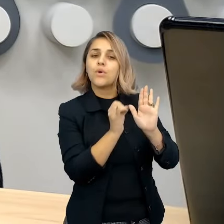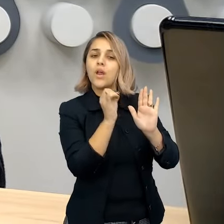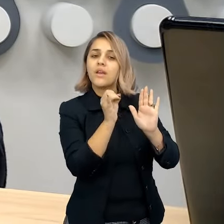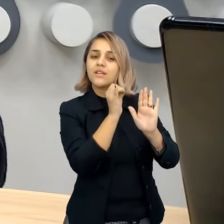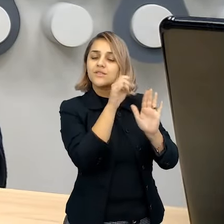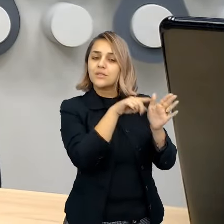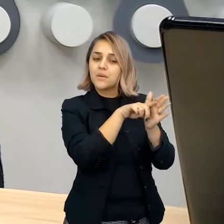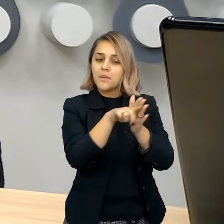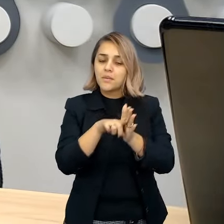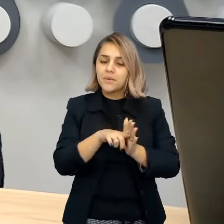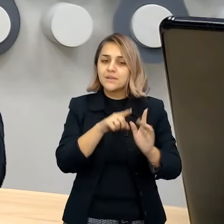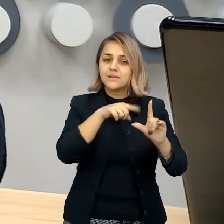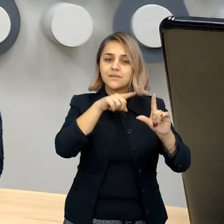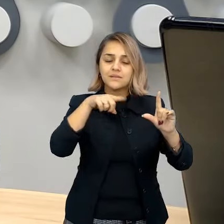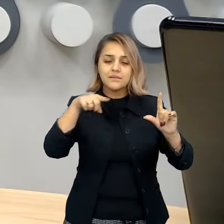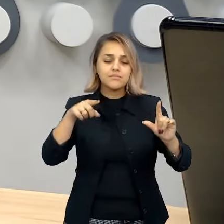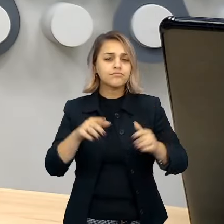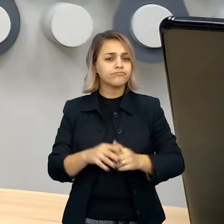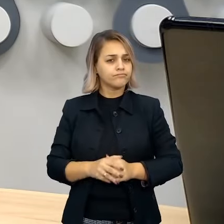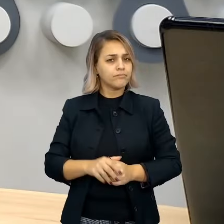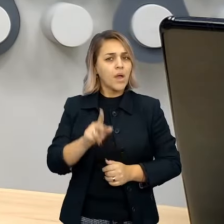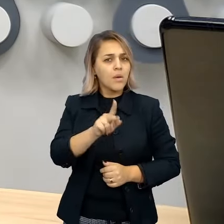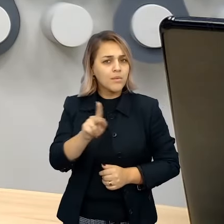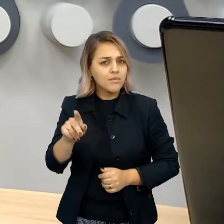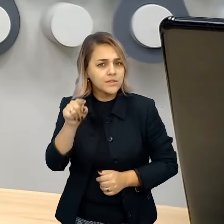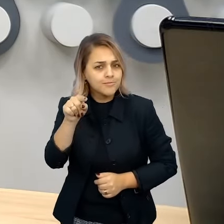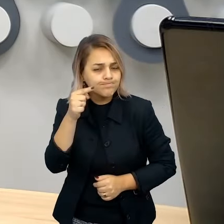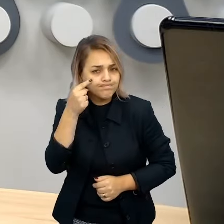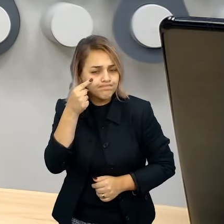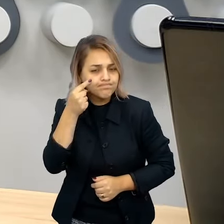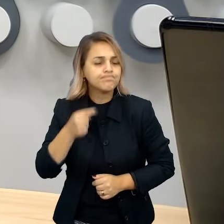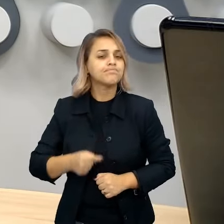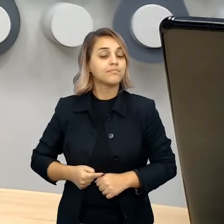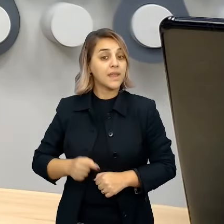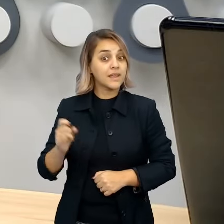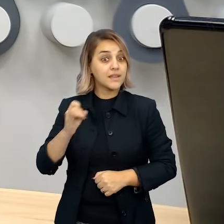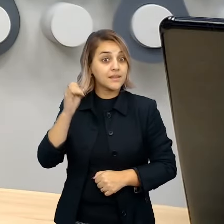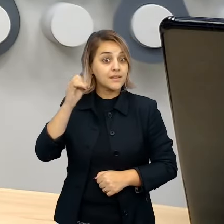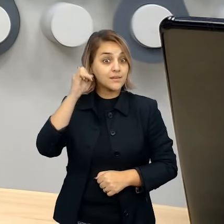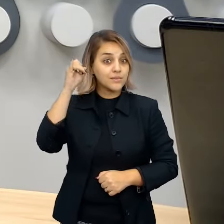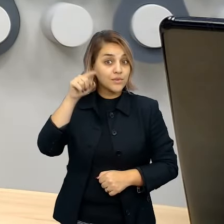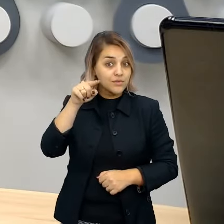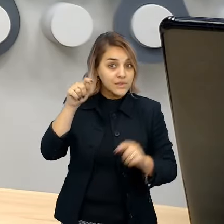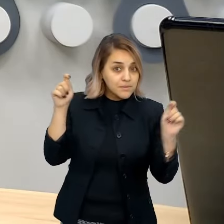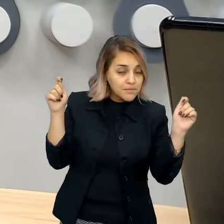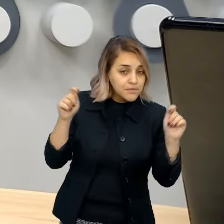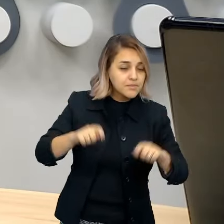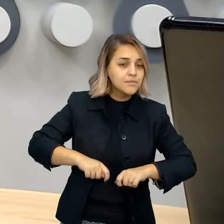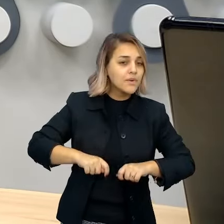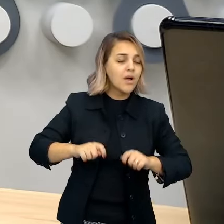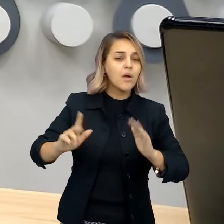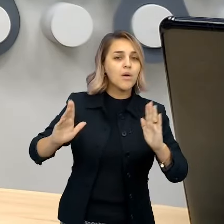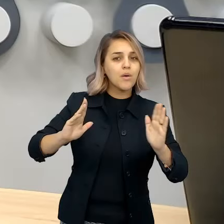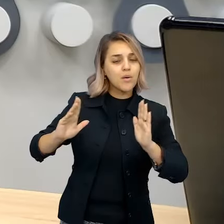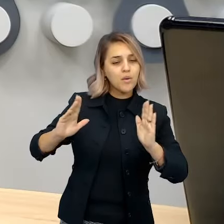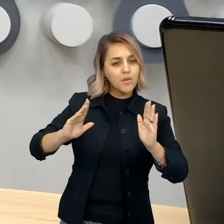estatística. Professor, é muito importante que você pode, durante